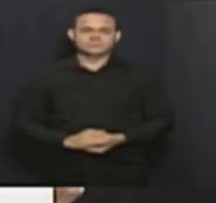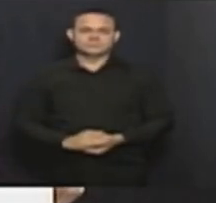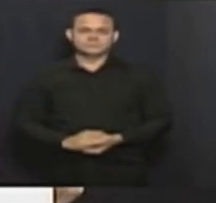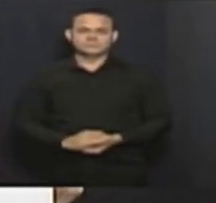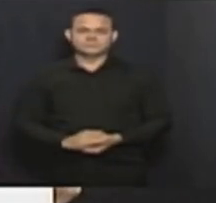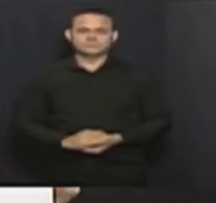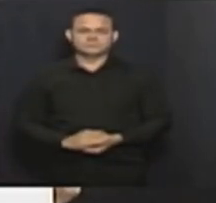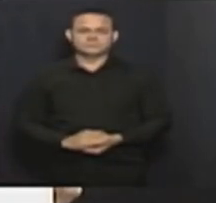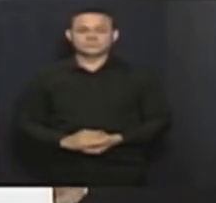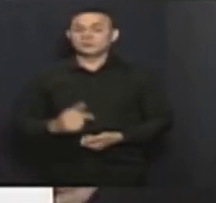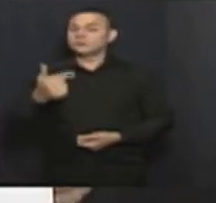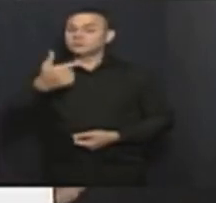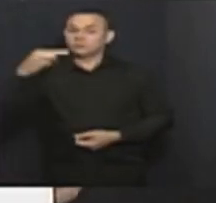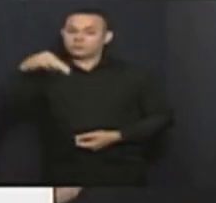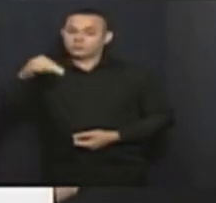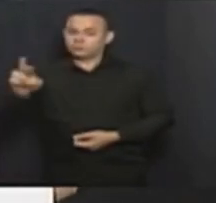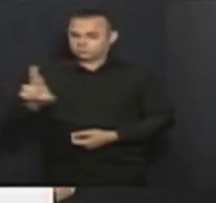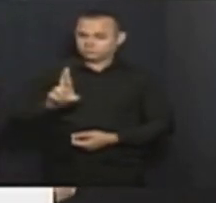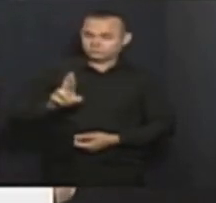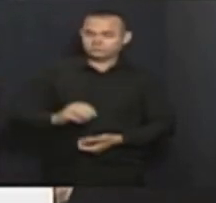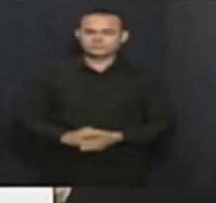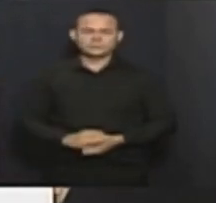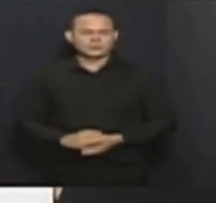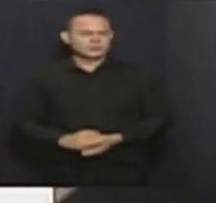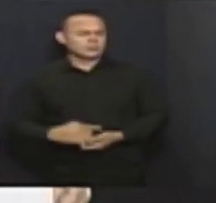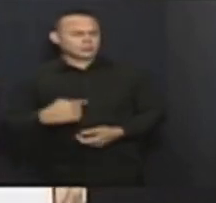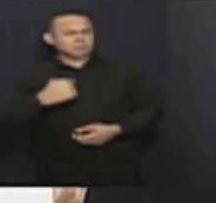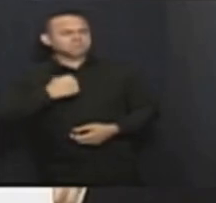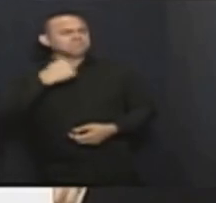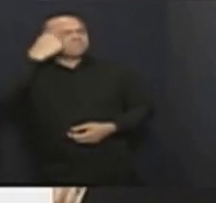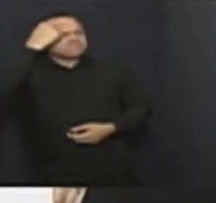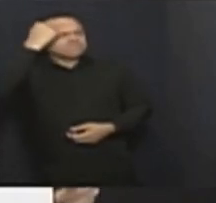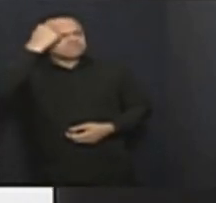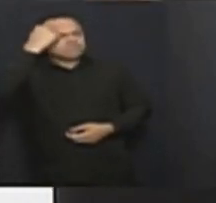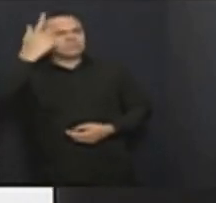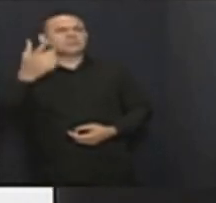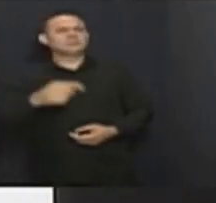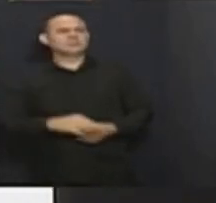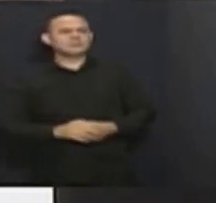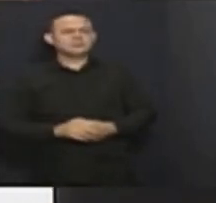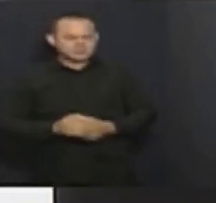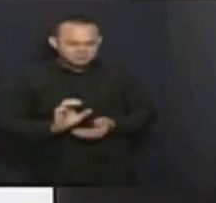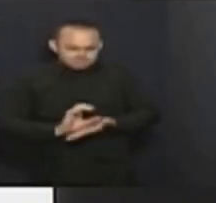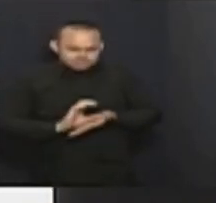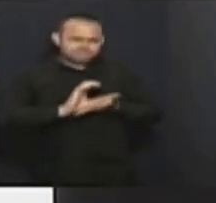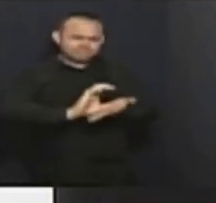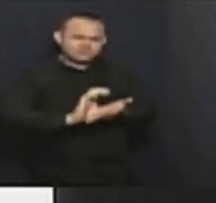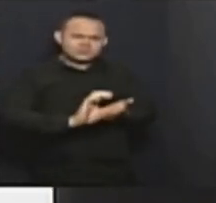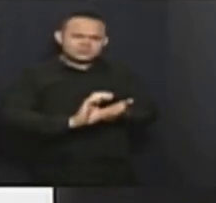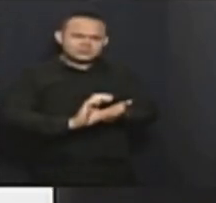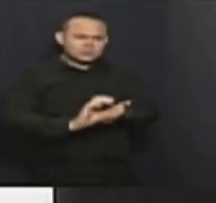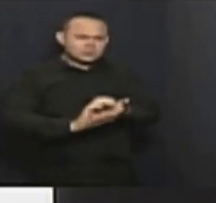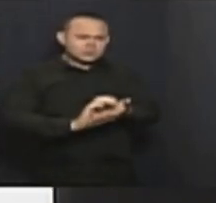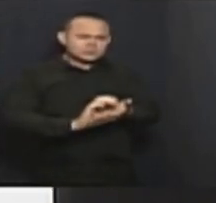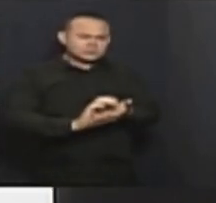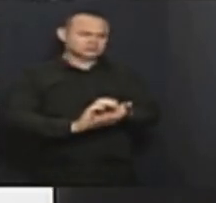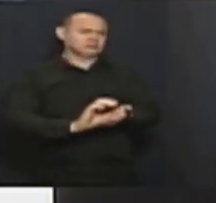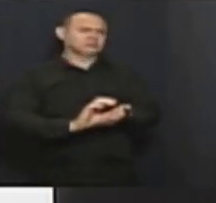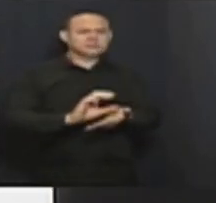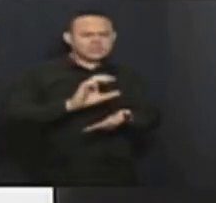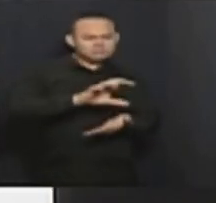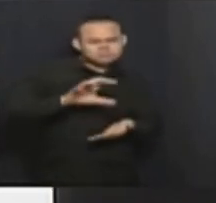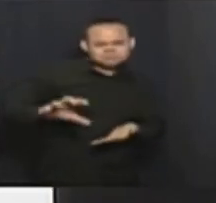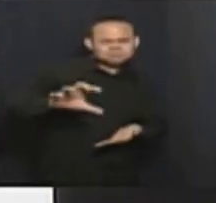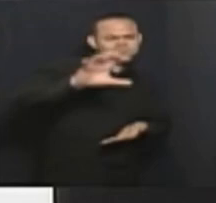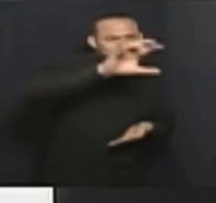2 - eu penso que investir na regionalização da saúde no nosso